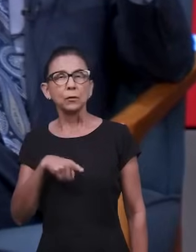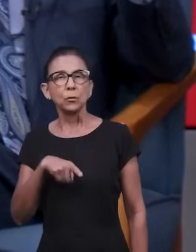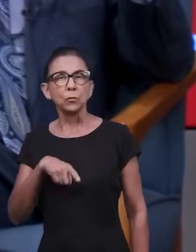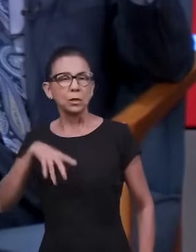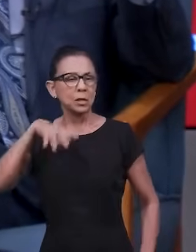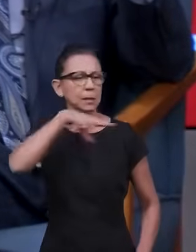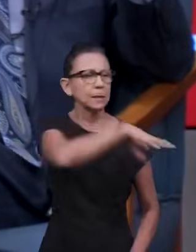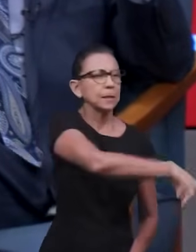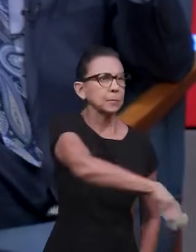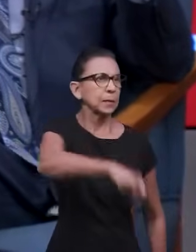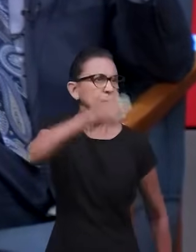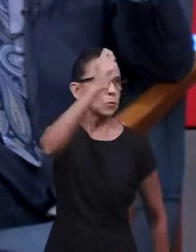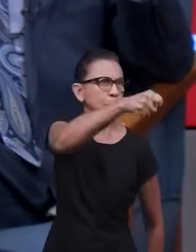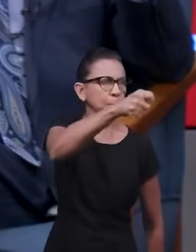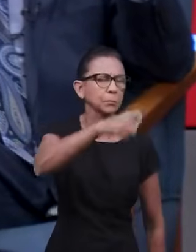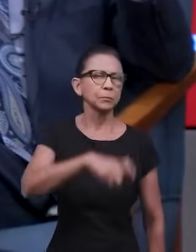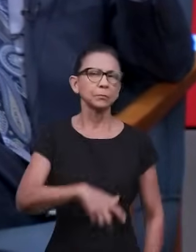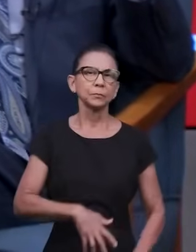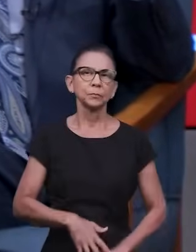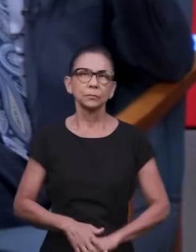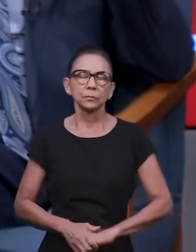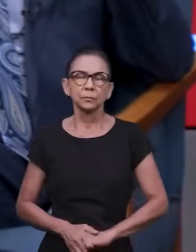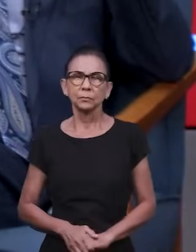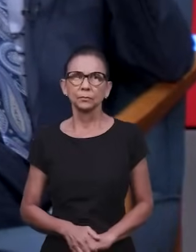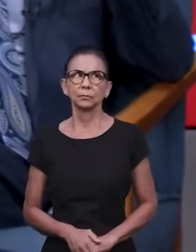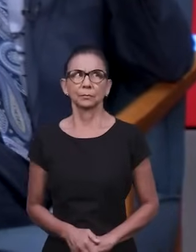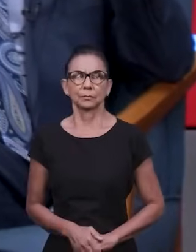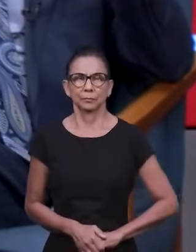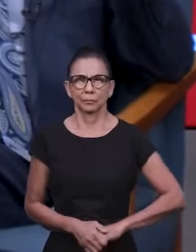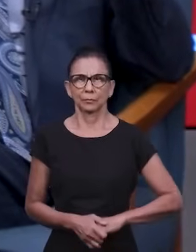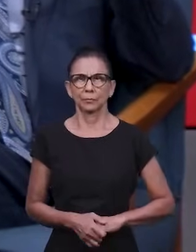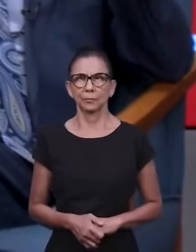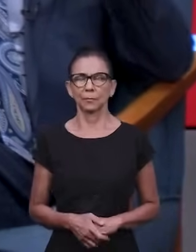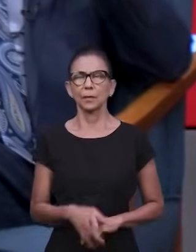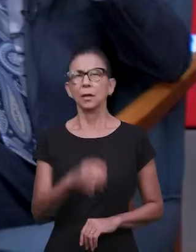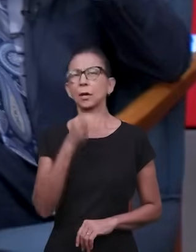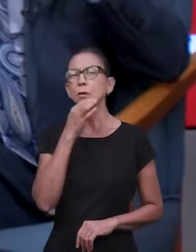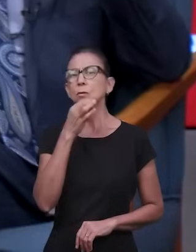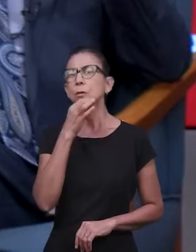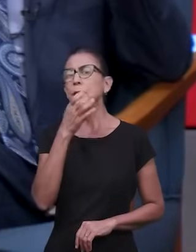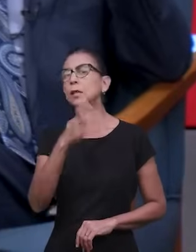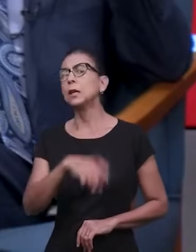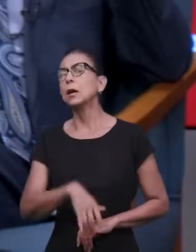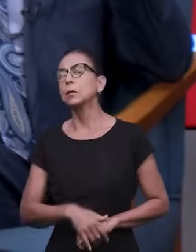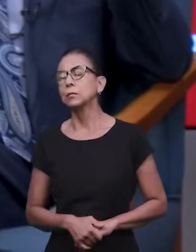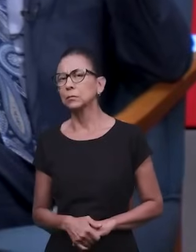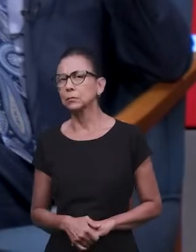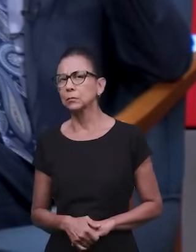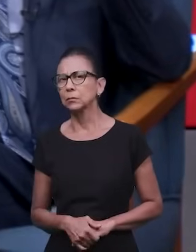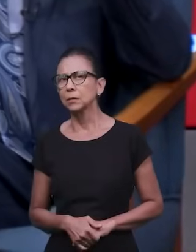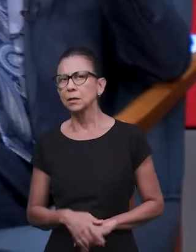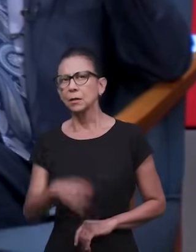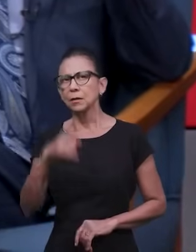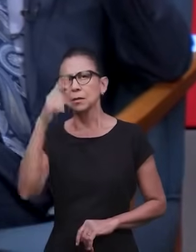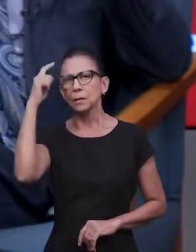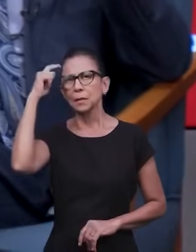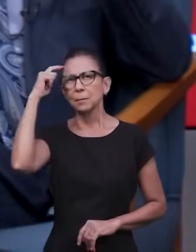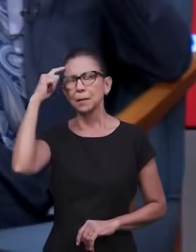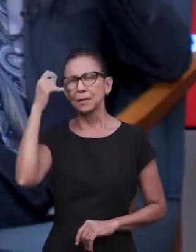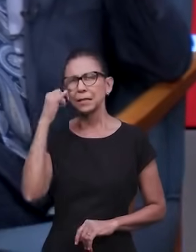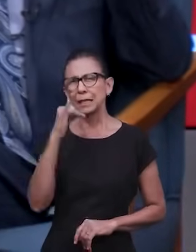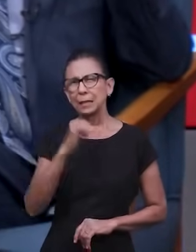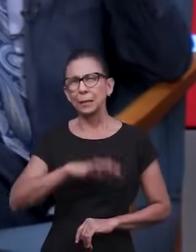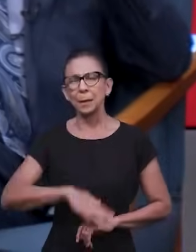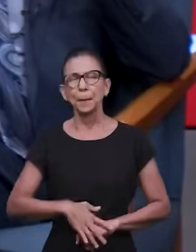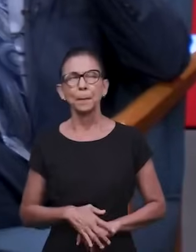a orelha daquele homem Claro que não ele deu para pegar em qualquer lugar talvez no meio da